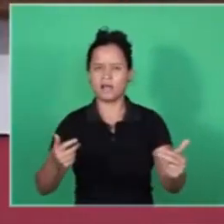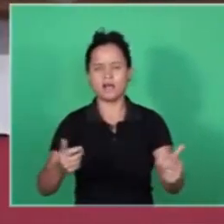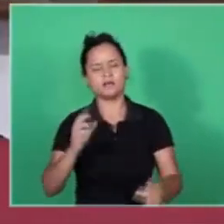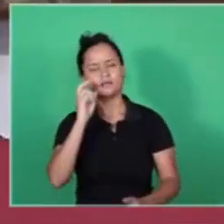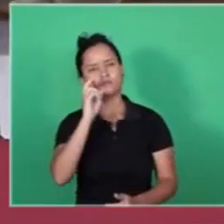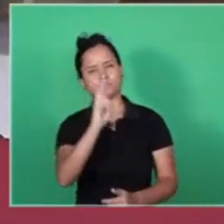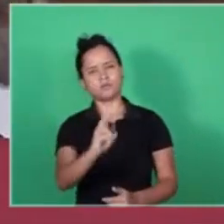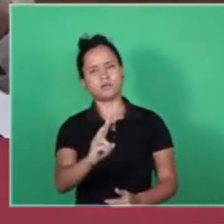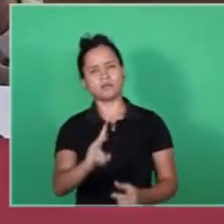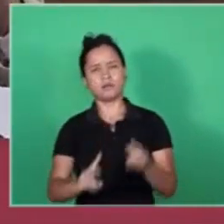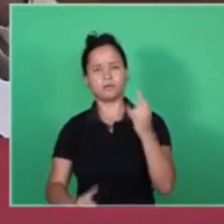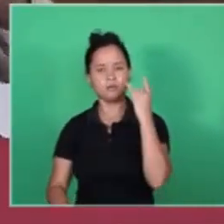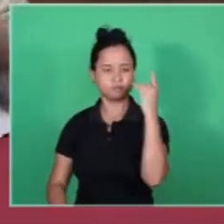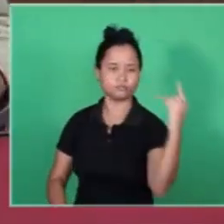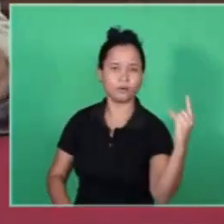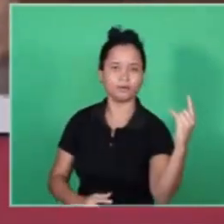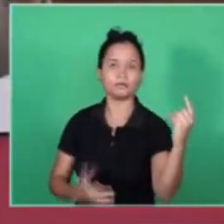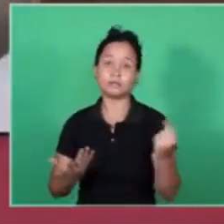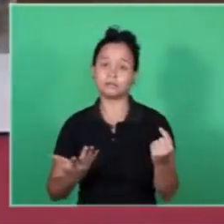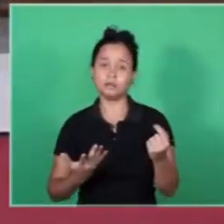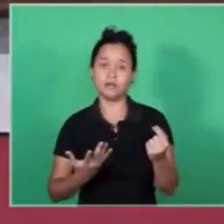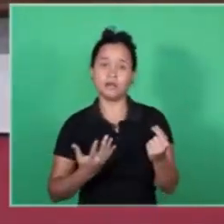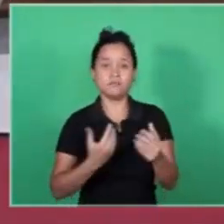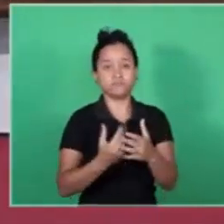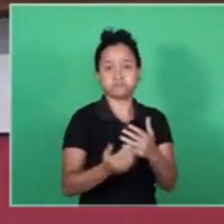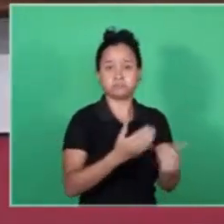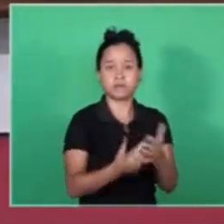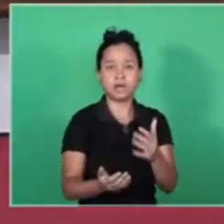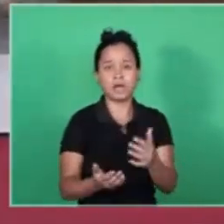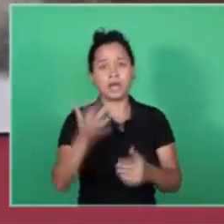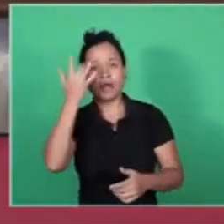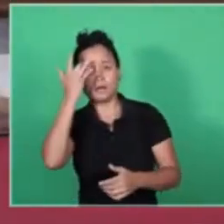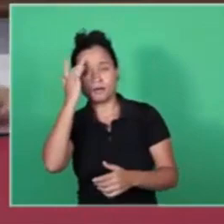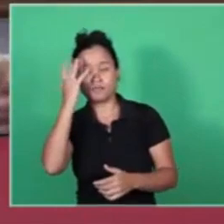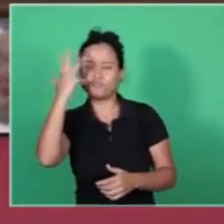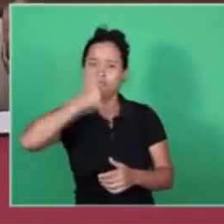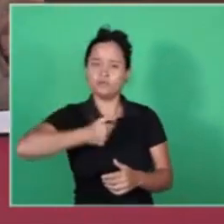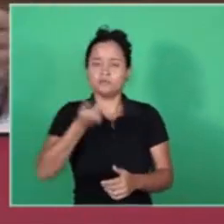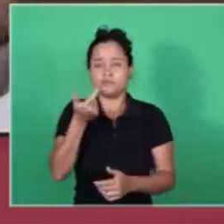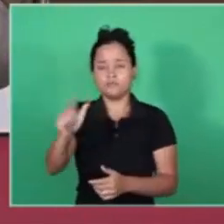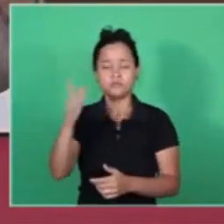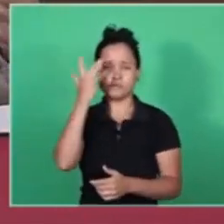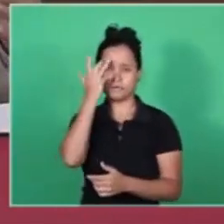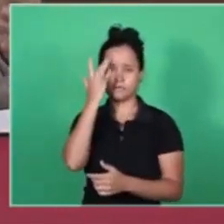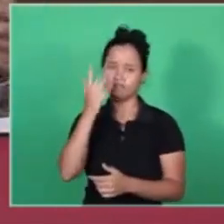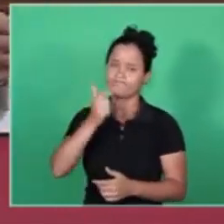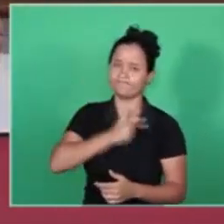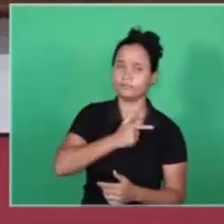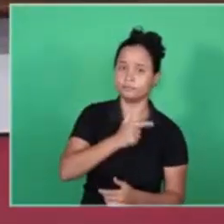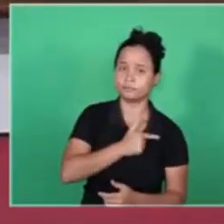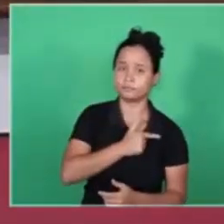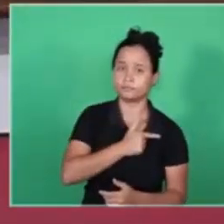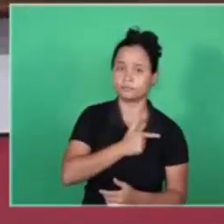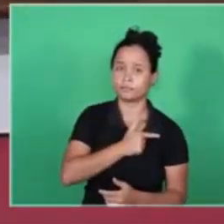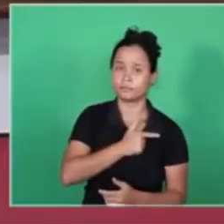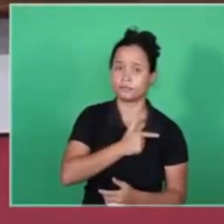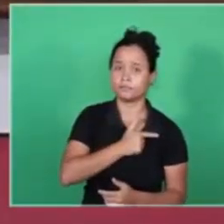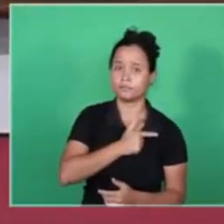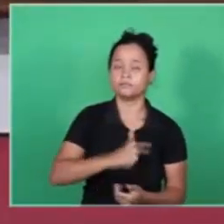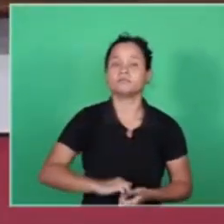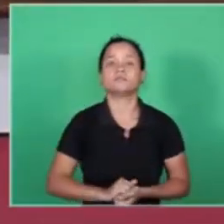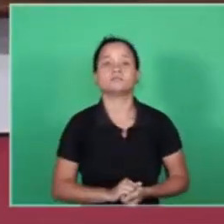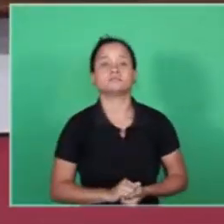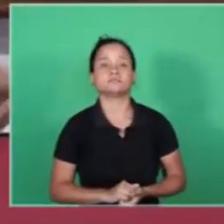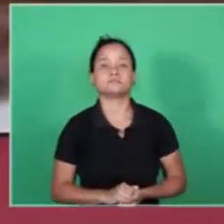Então, isto aí, e aquilo que você acha até bonito, o outro acha feio. Entendeu? E isso que é o benefício. Mas vamos